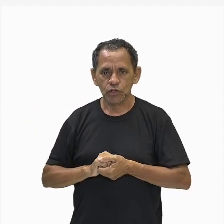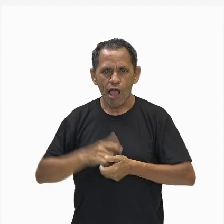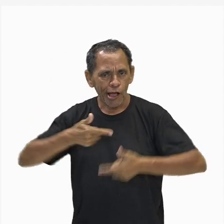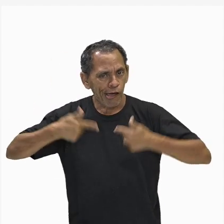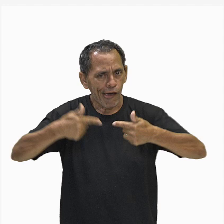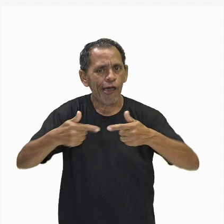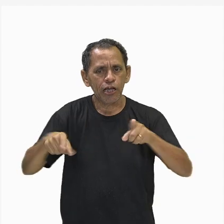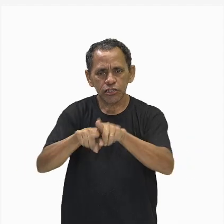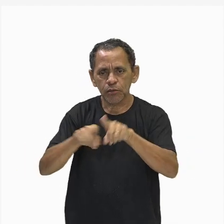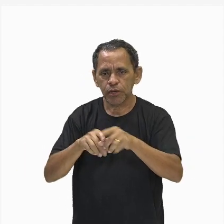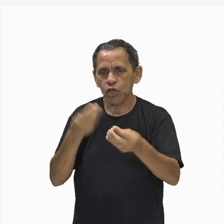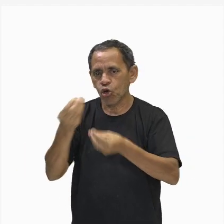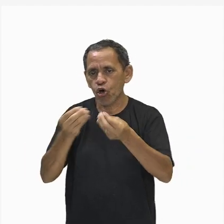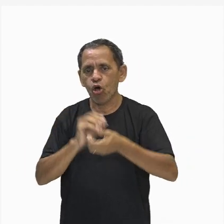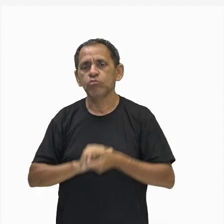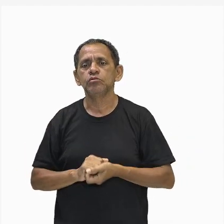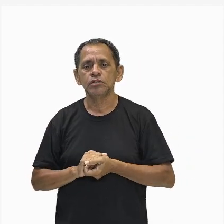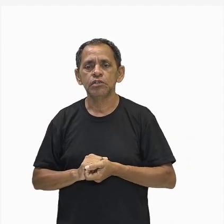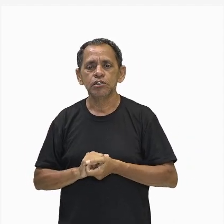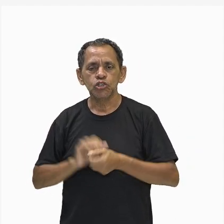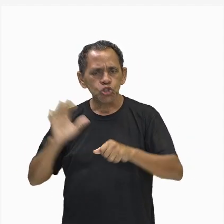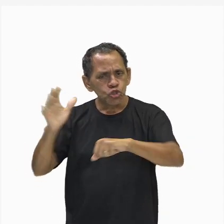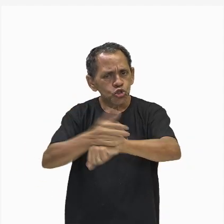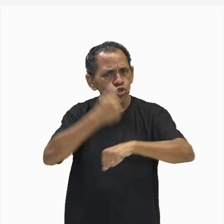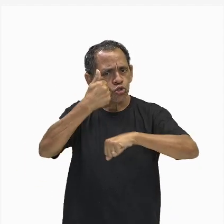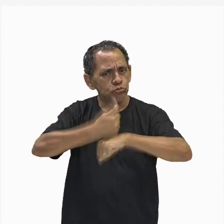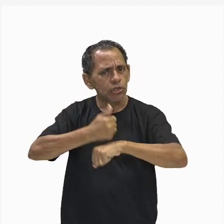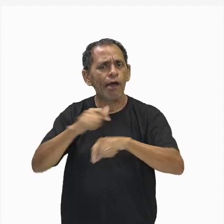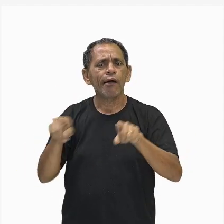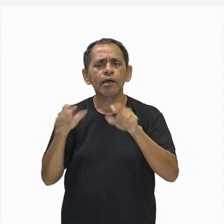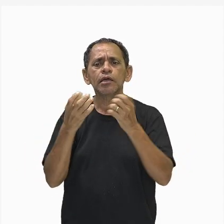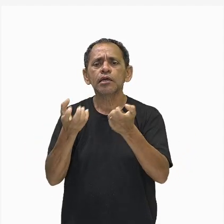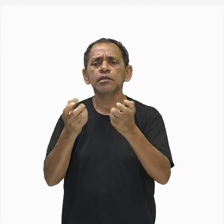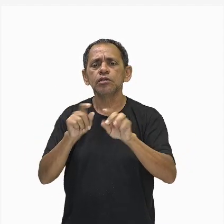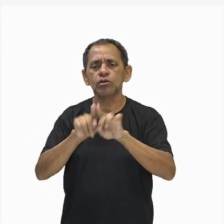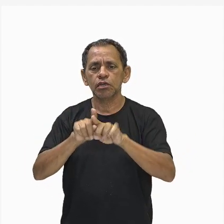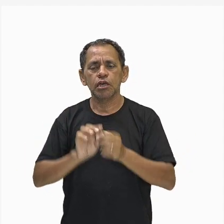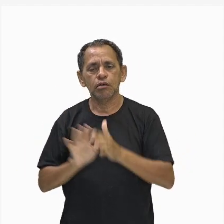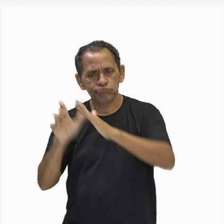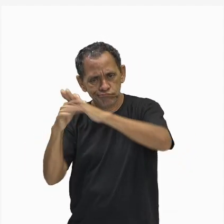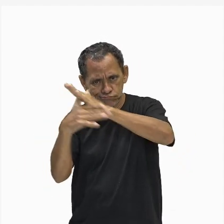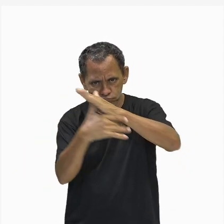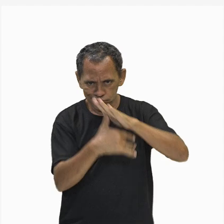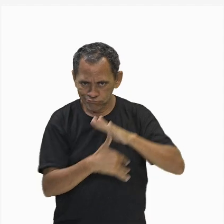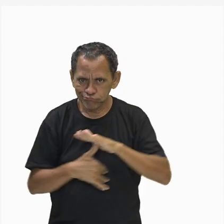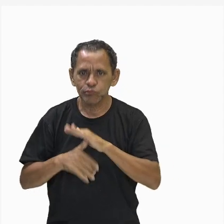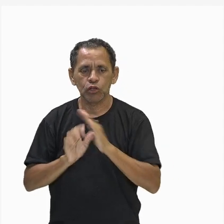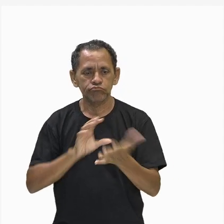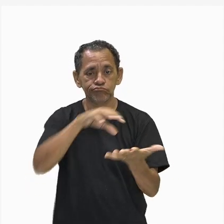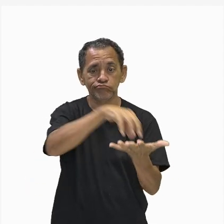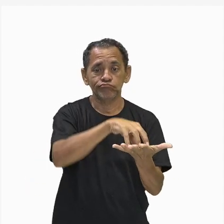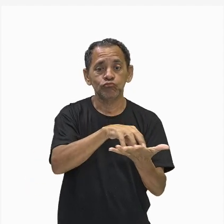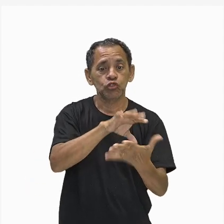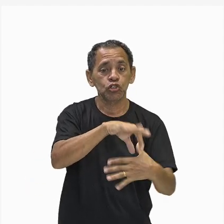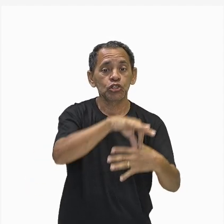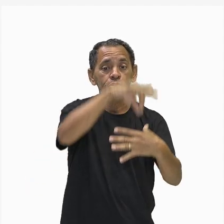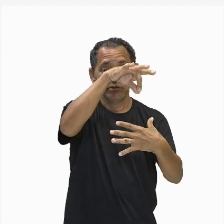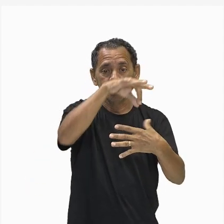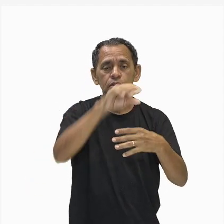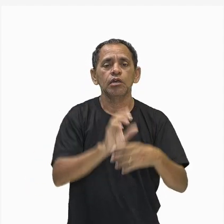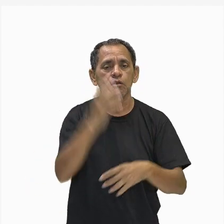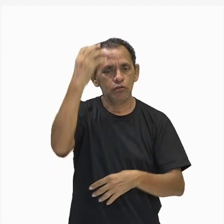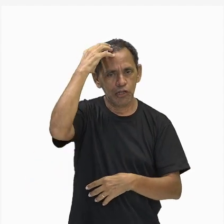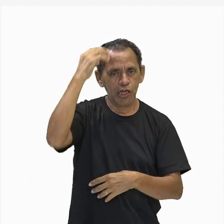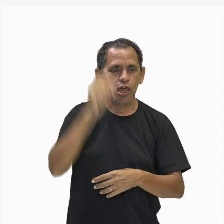também queriam o quê? Dominar, queriam aí também saquear, tá? A tribo, ela era comandada pelo rei,